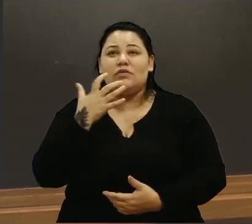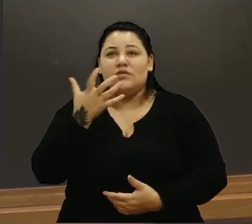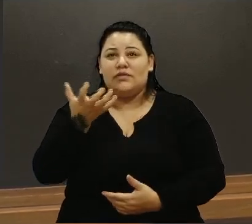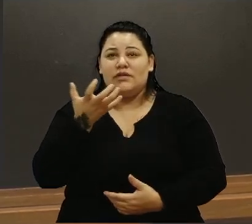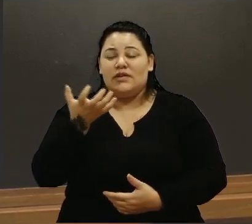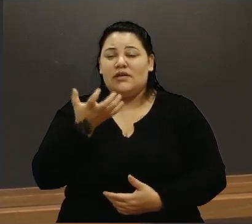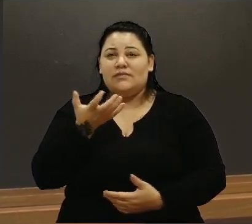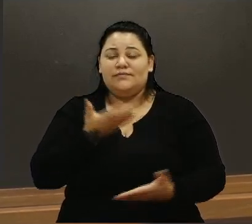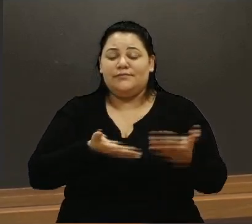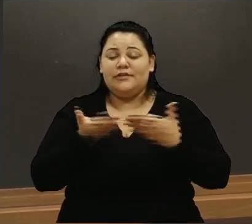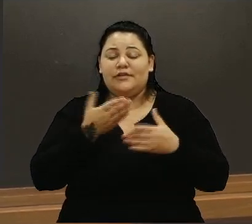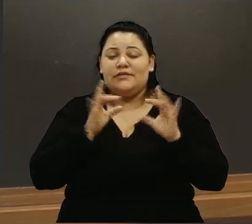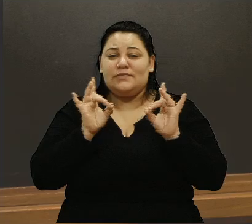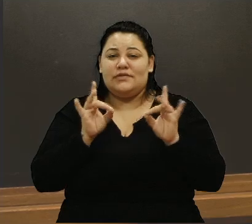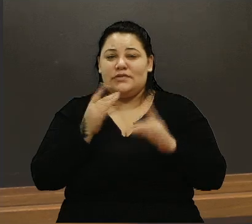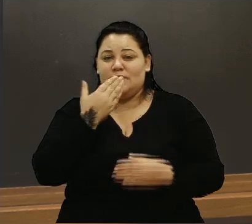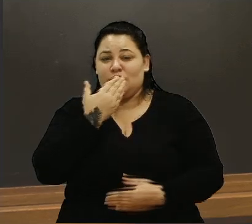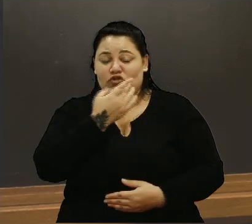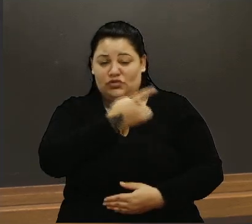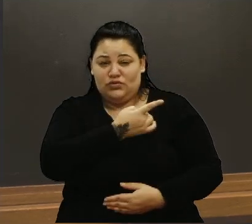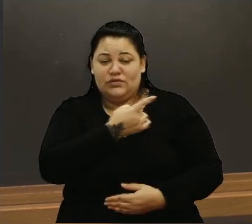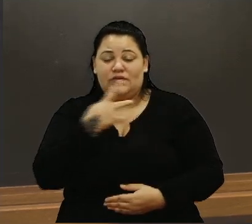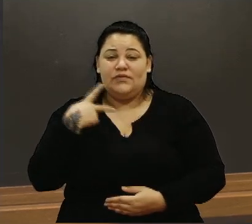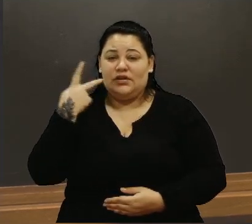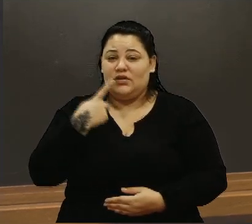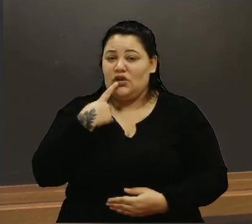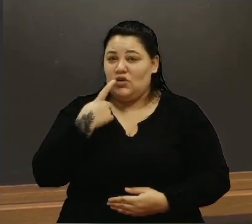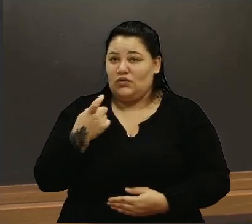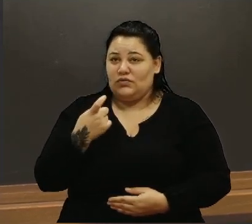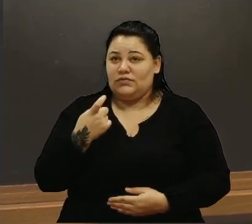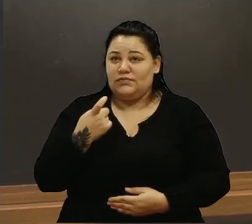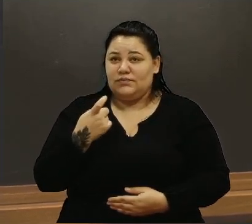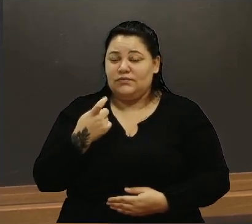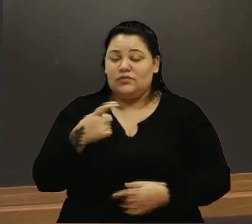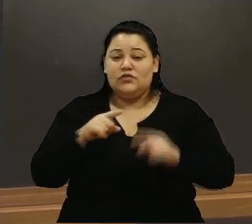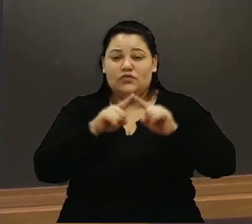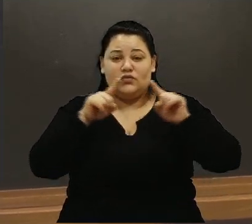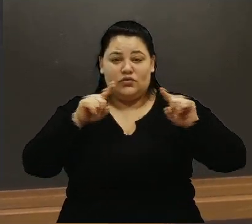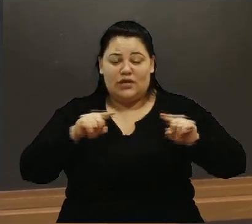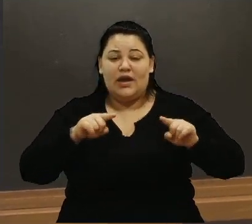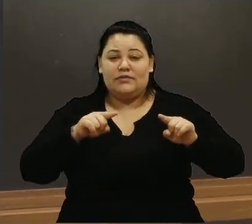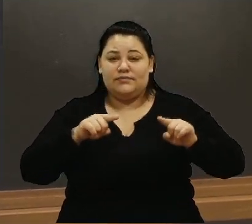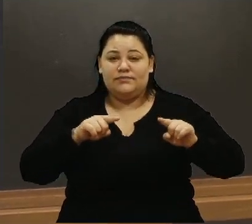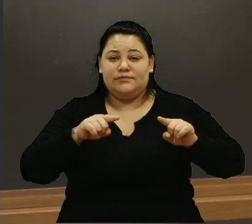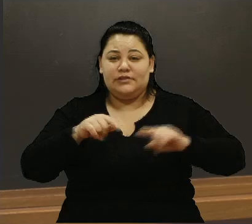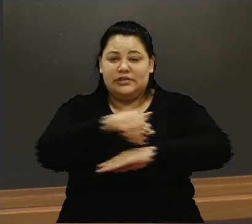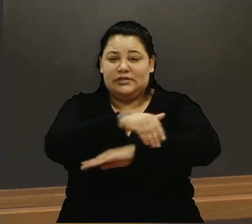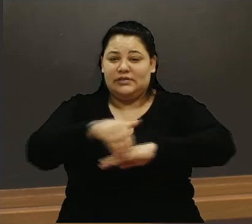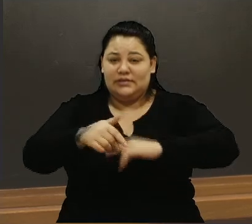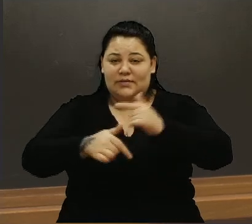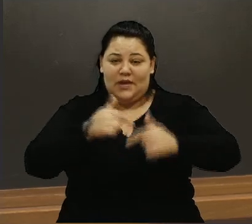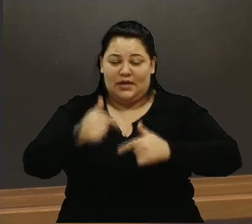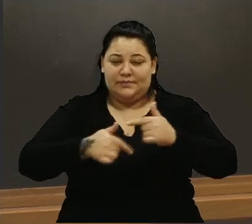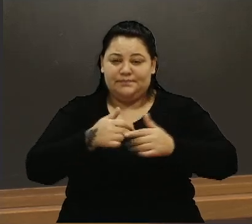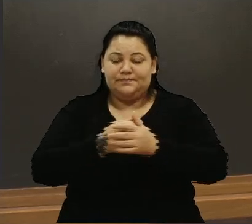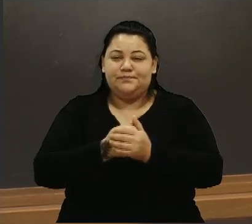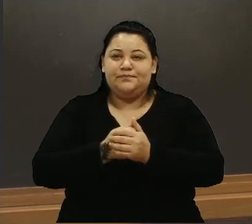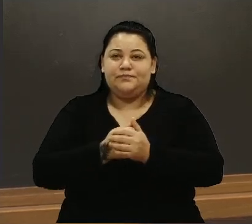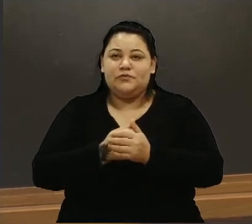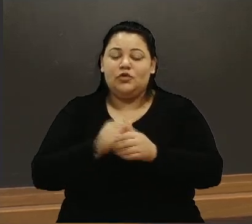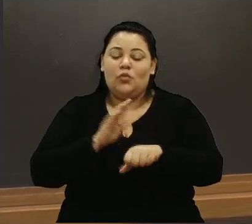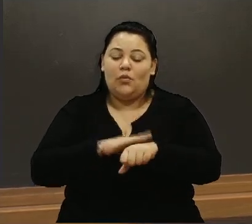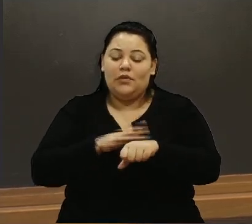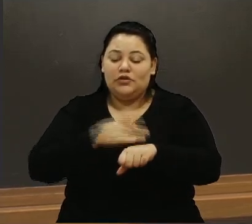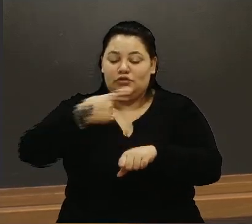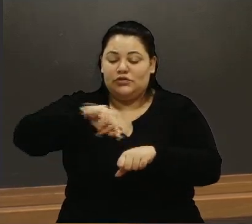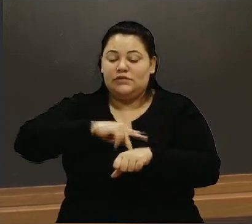pedido de informação da vereadora Rose, dos agentes de endemia. Quando a gente vai tratar de otimização do serviço público, a gente tem que